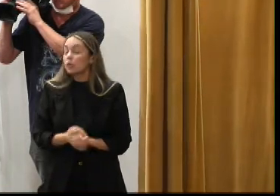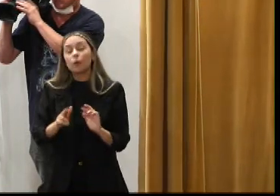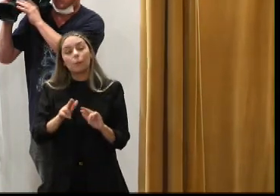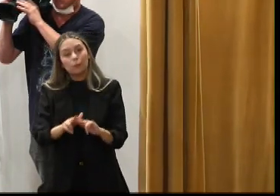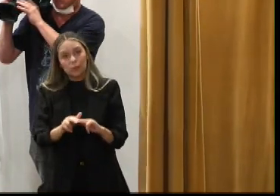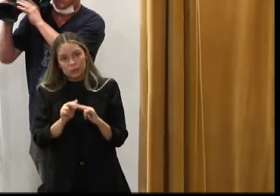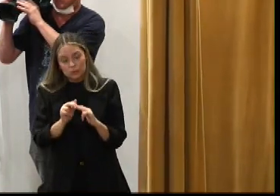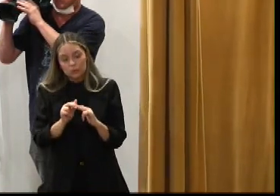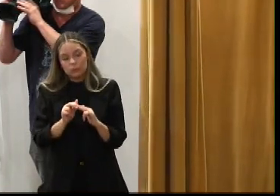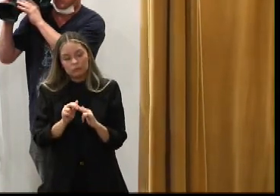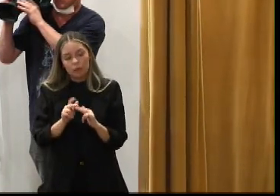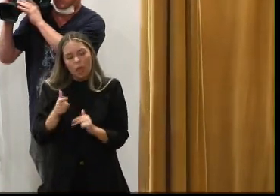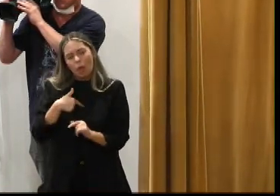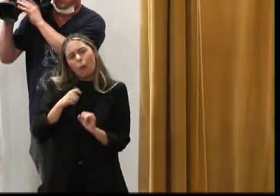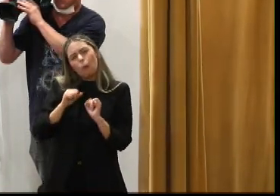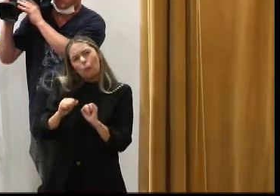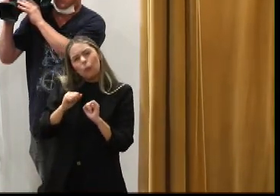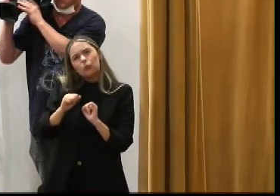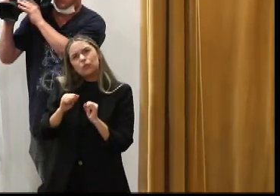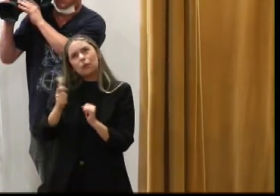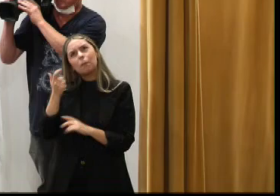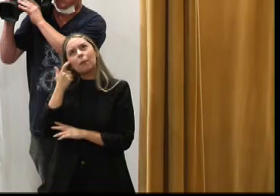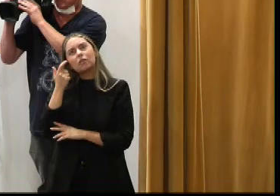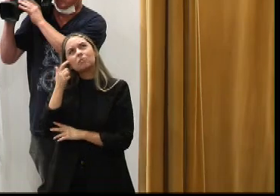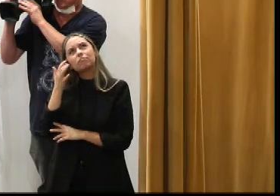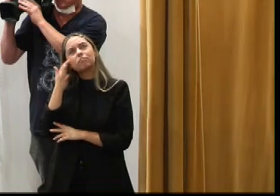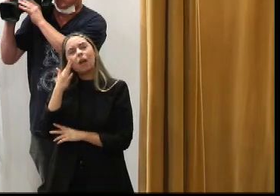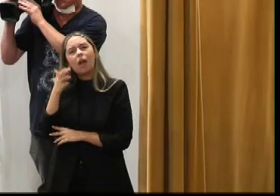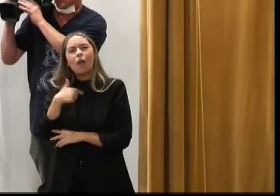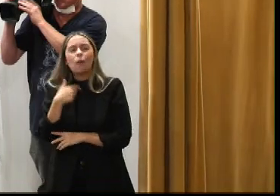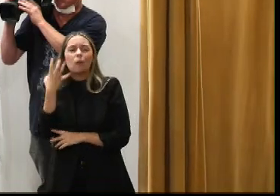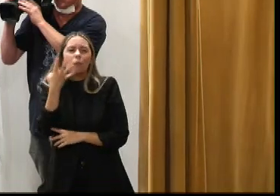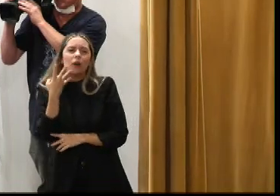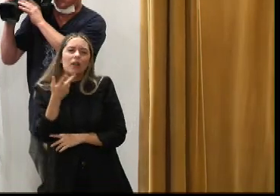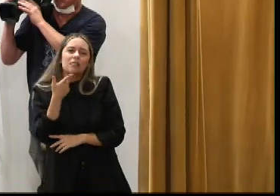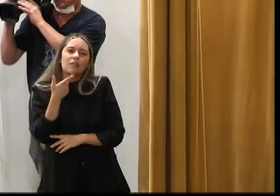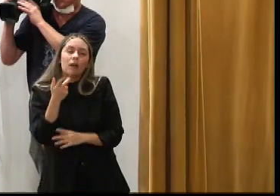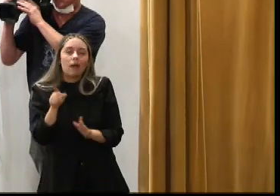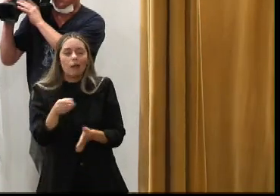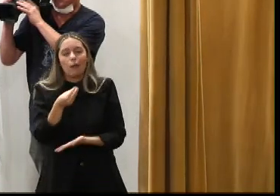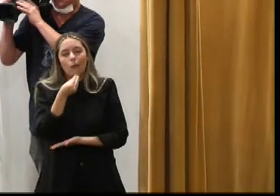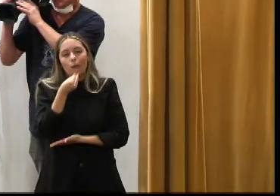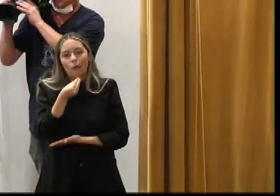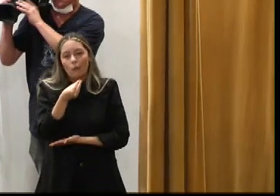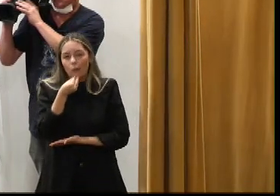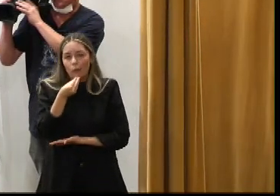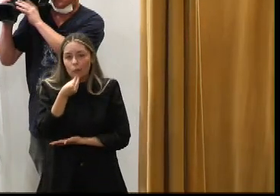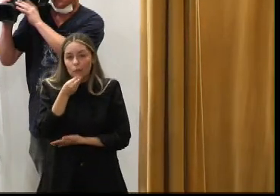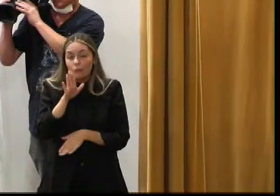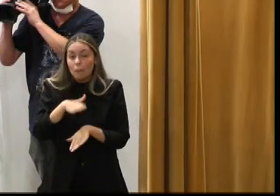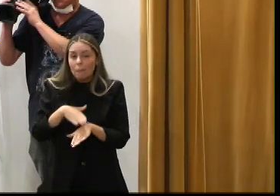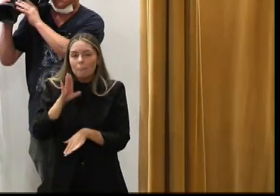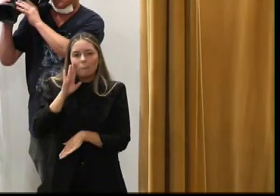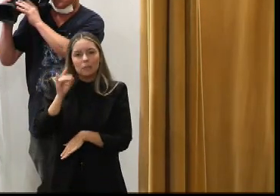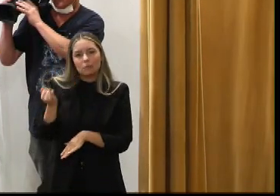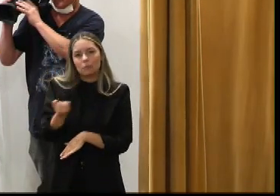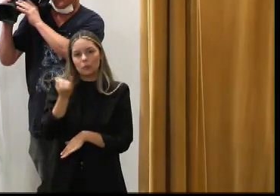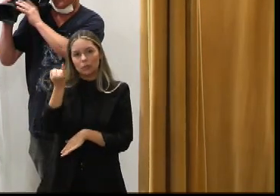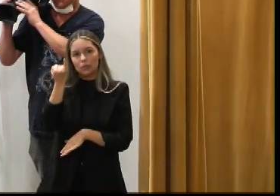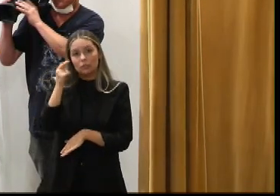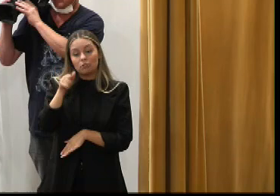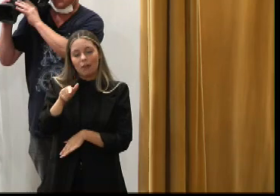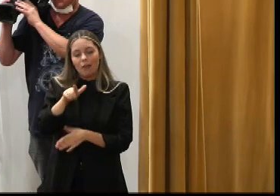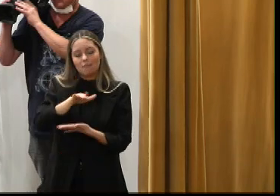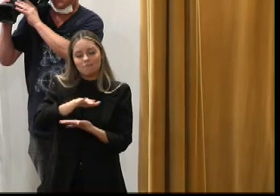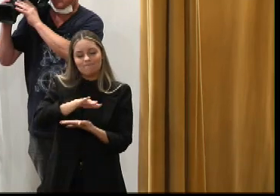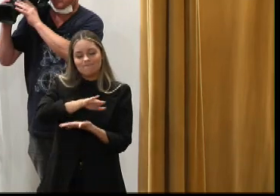Portanto, eu poderia, e pensei muito no que eu falaria, óbvio, que o mais relevante é